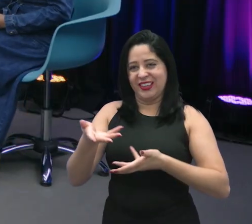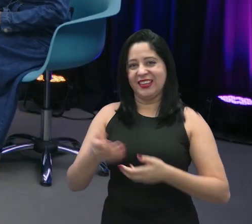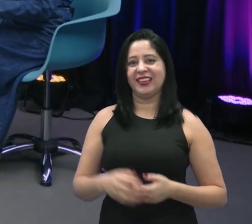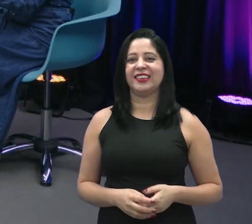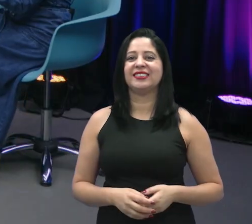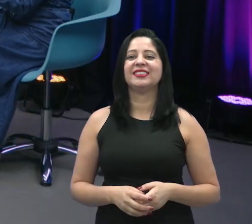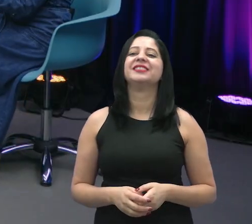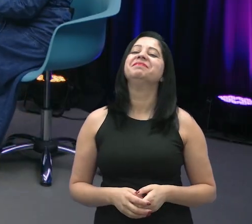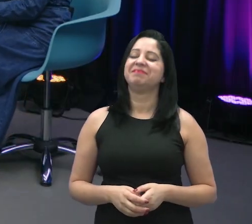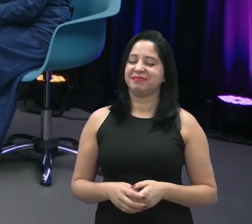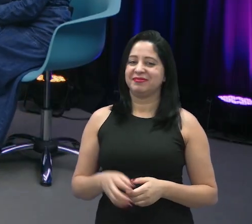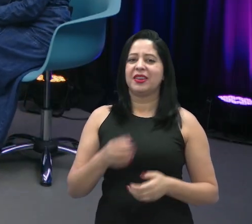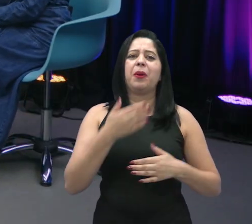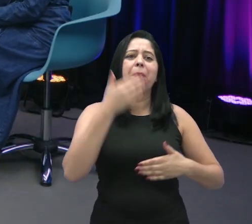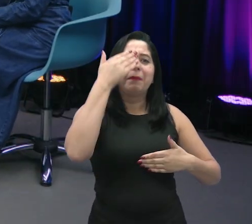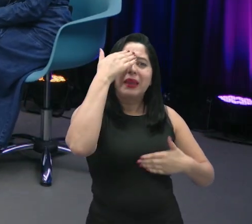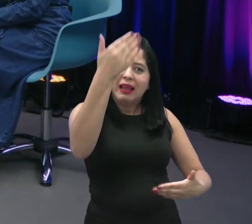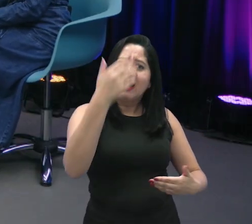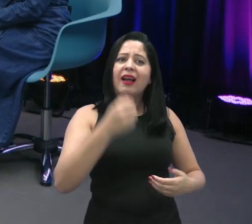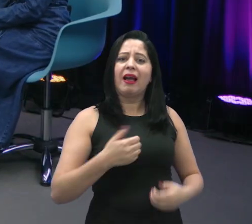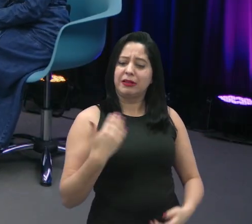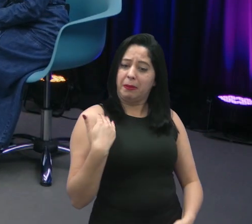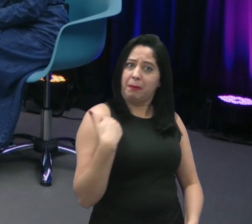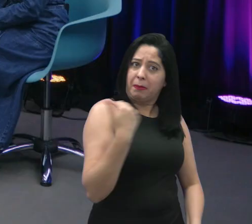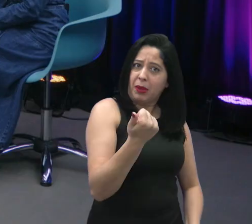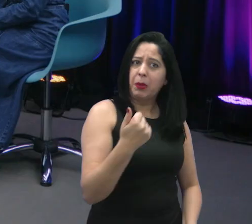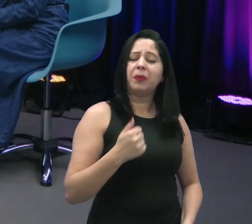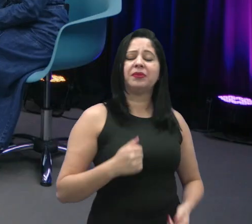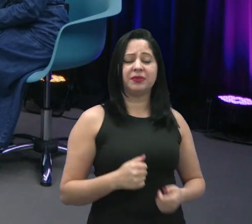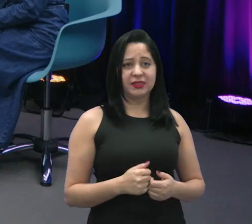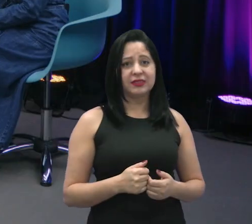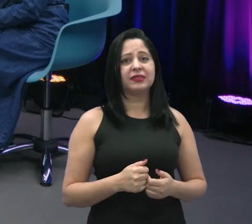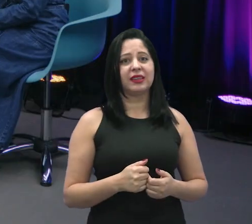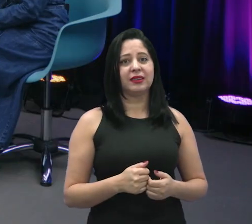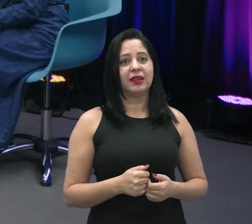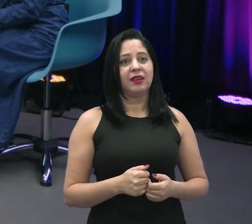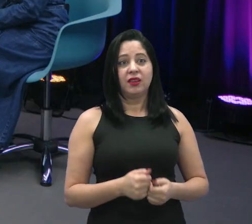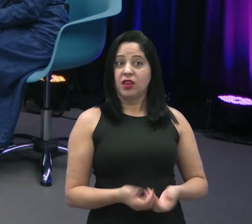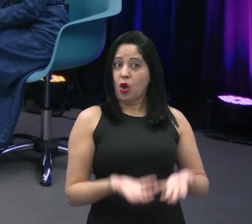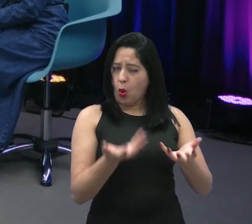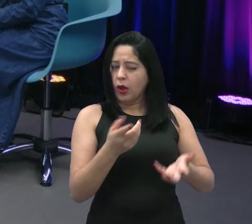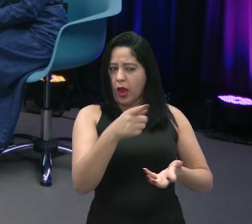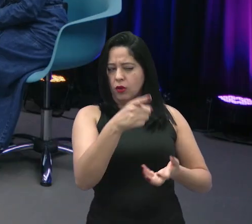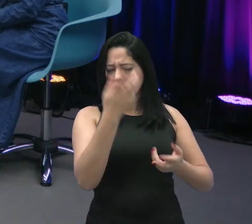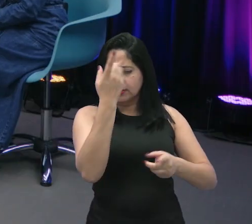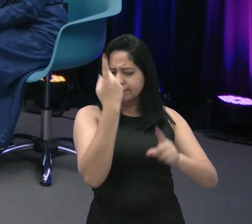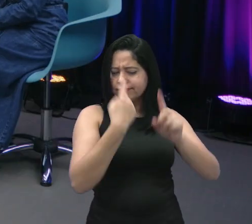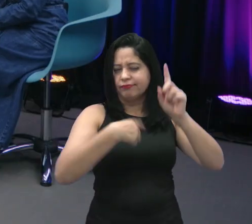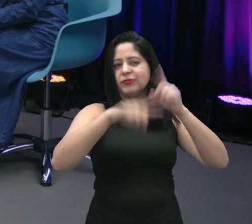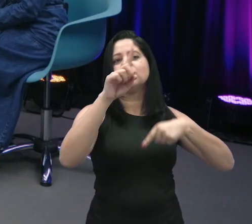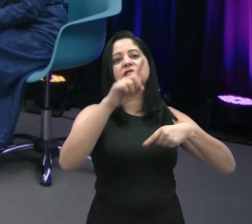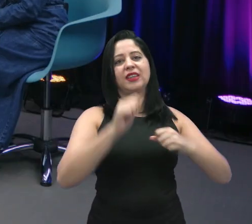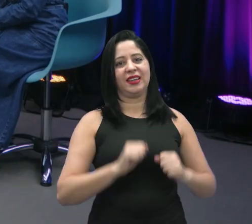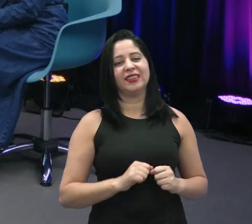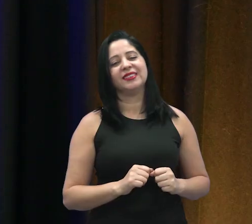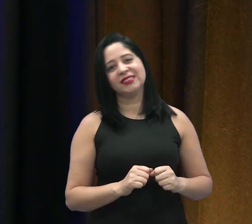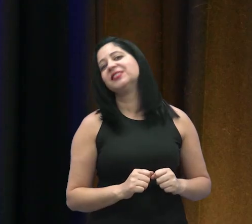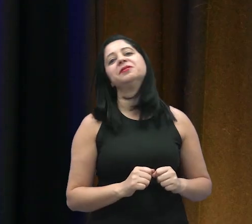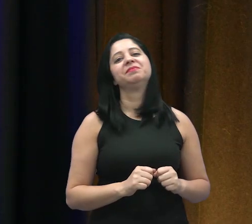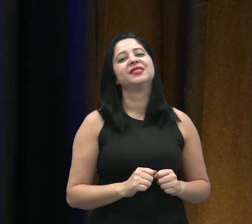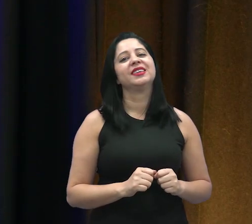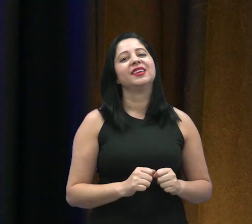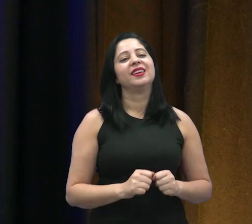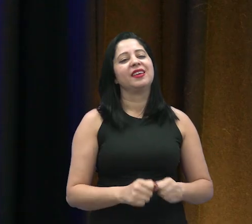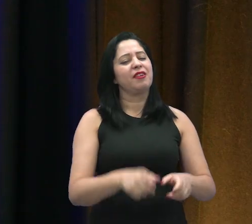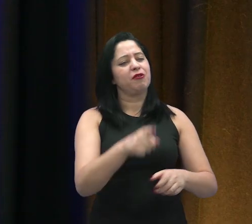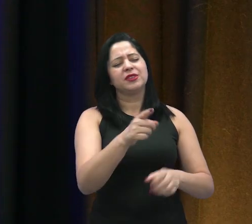vereador, ao nosso espaço aqui. Obrigado, Priscila. Obrigado pelo convite e já desejo sucesso, né, que é um dos primeiros programas, né, e aí